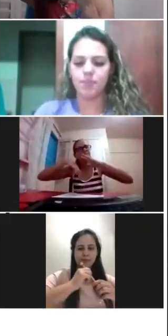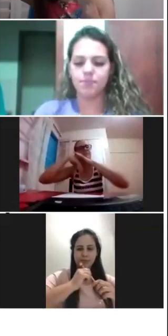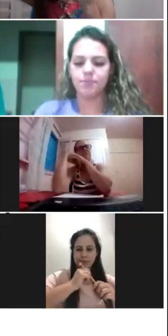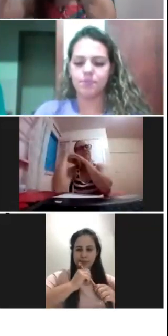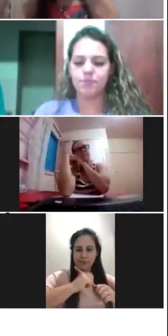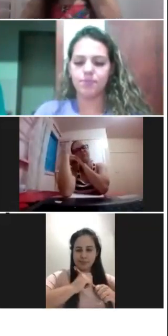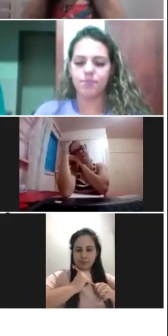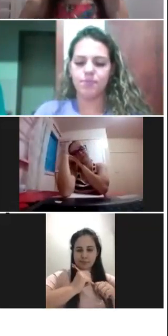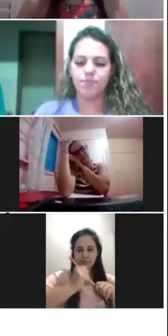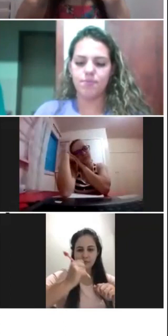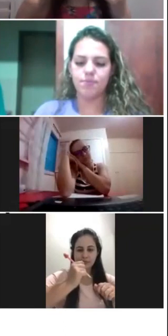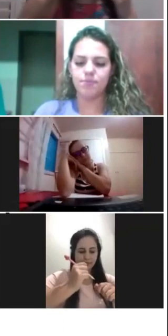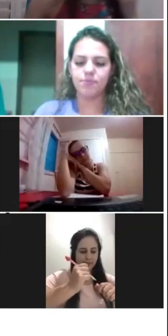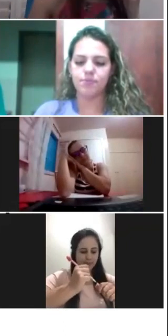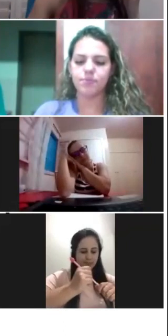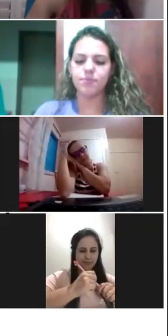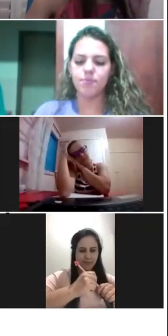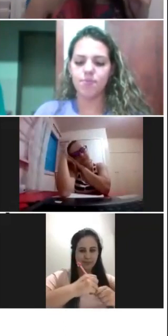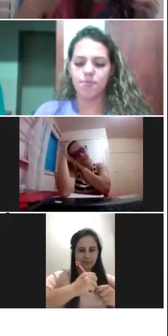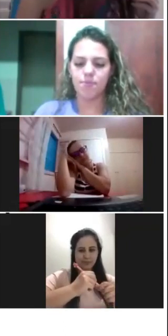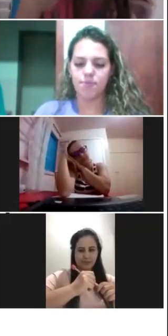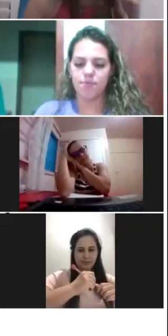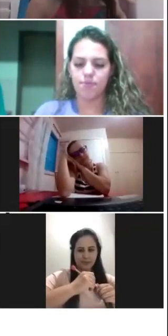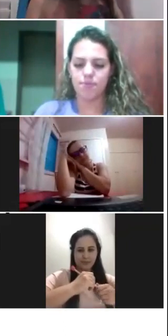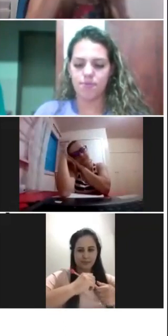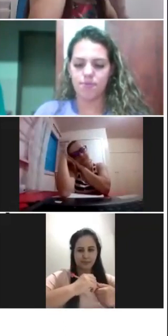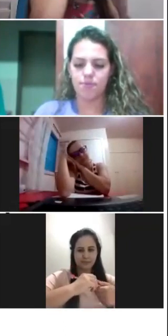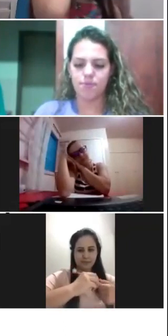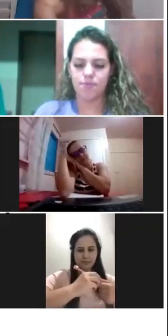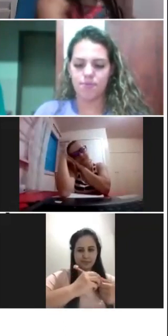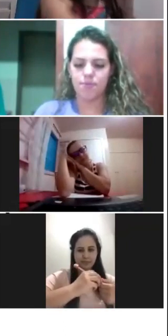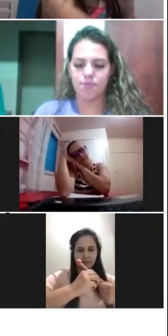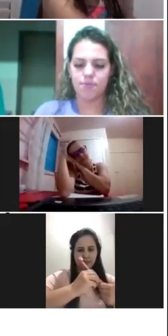dos nucleotídeos. Bom, deixa eu pensar um pouquinho, vamos pela lógica.